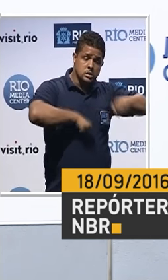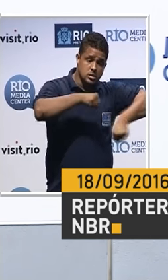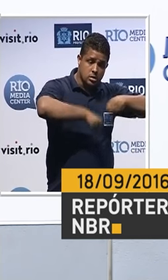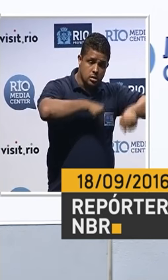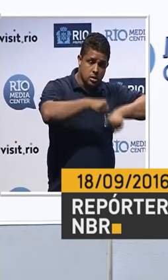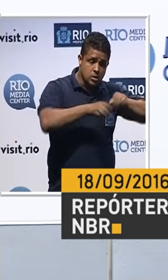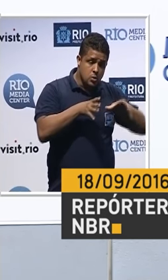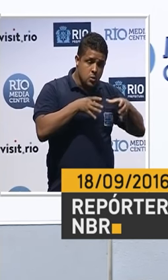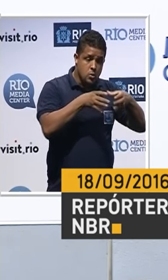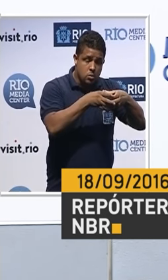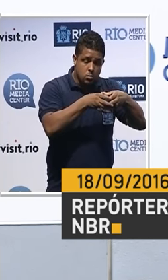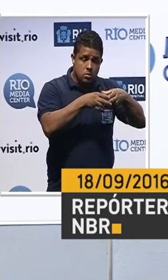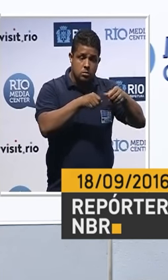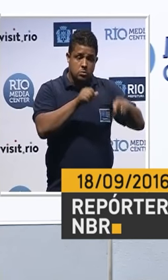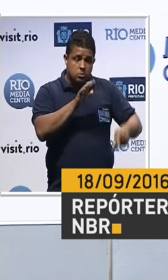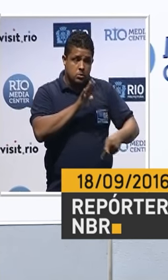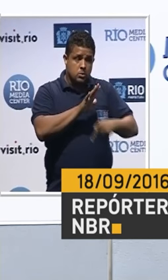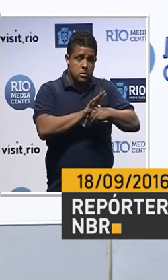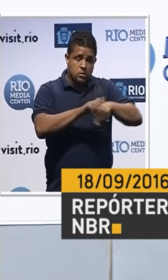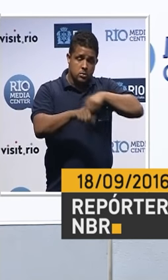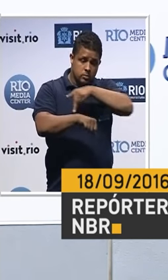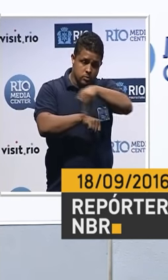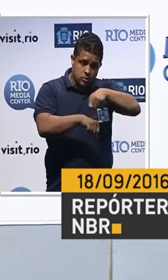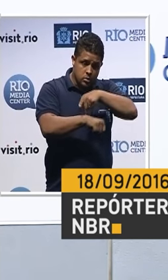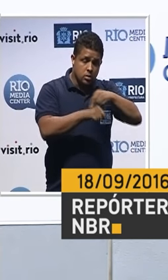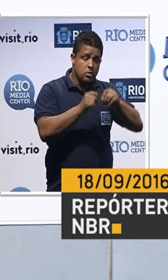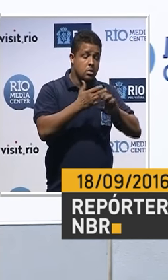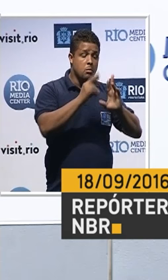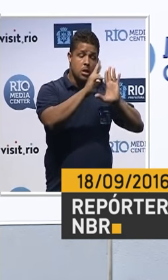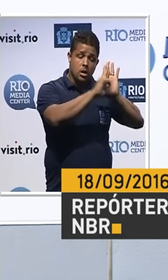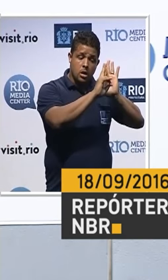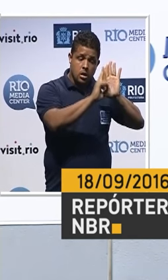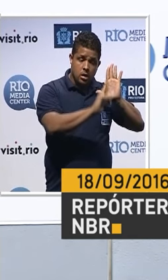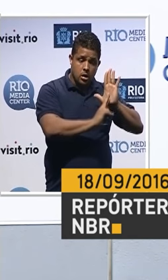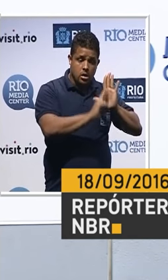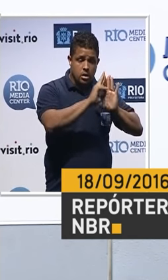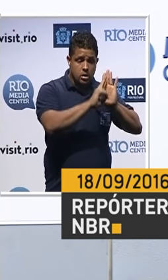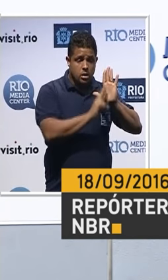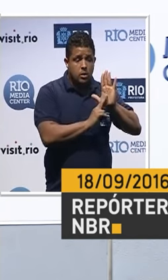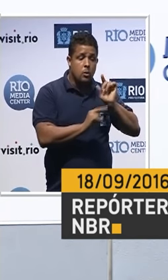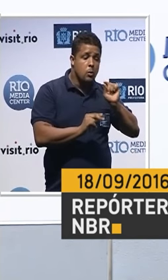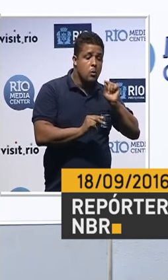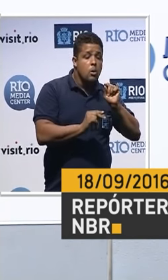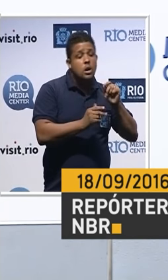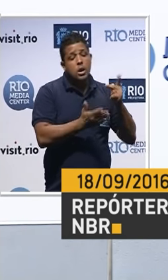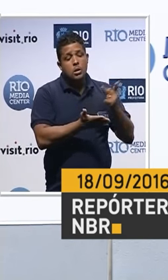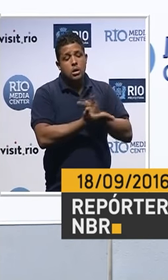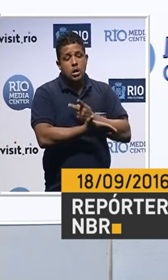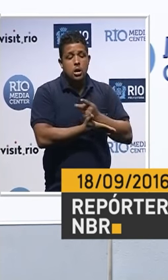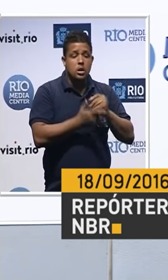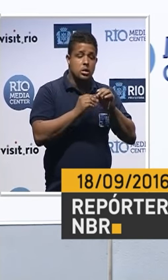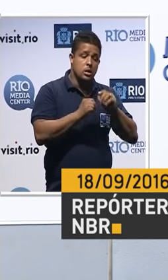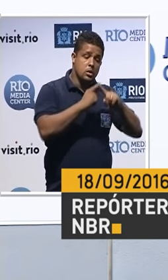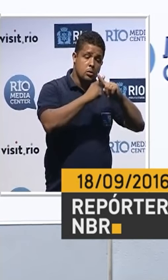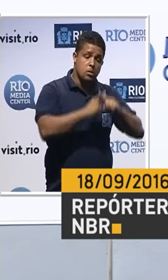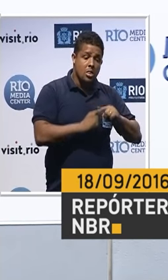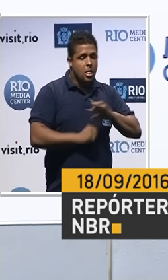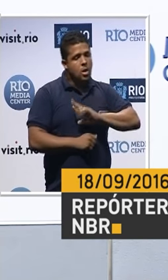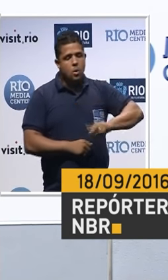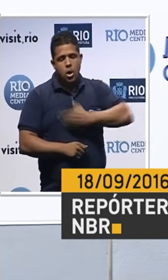Ciclística Internacional, que é quem define os critérios técnicos da prova, não uma decisão do